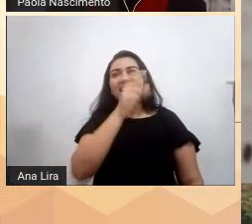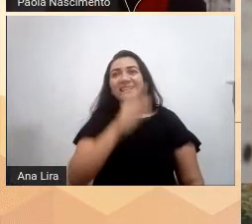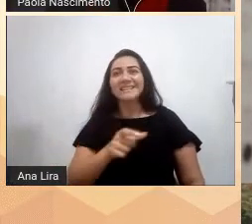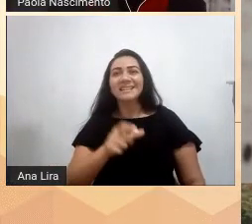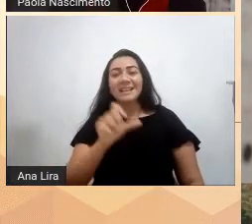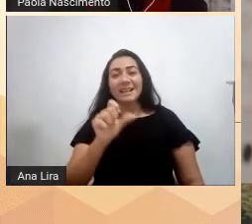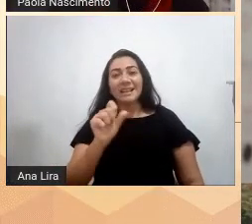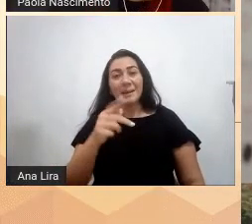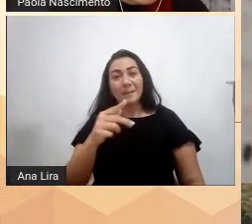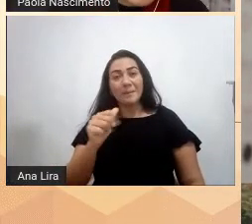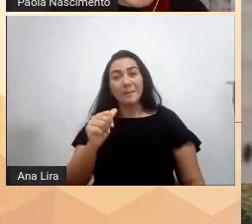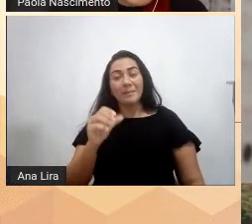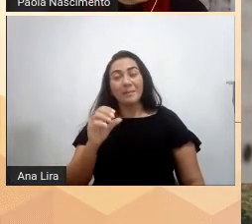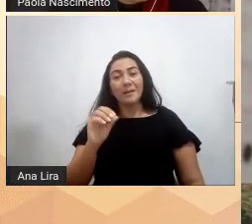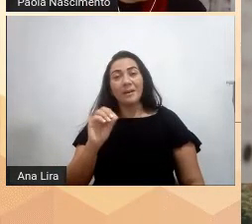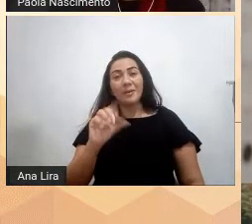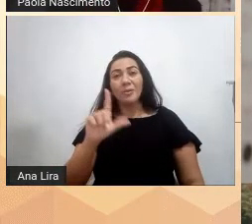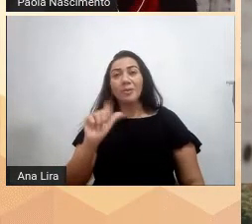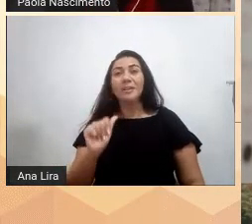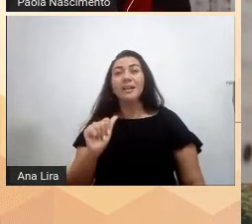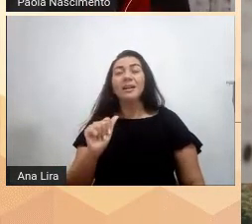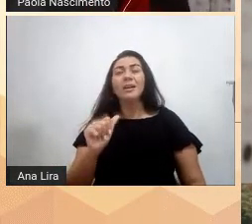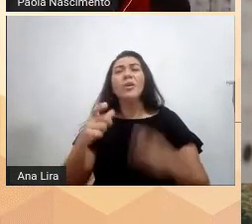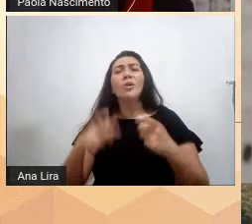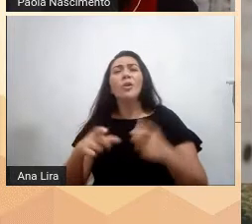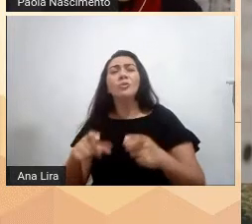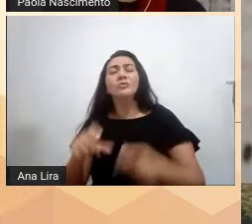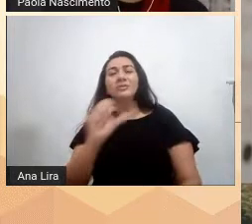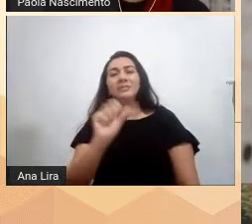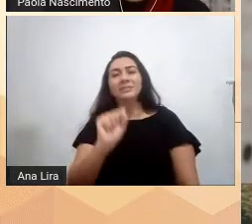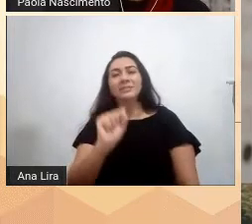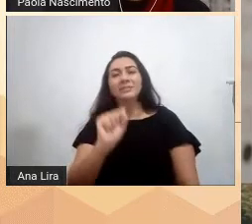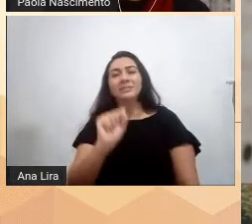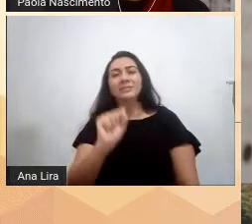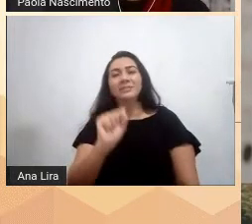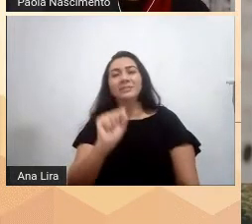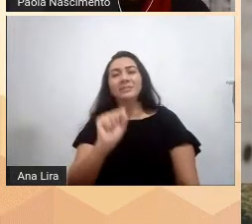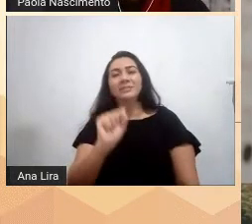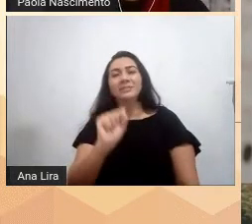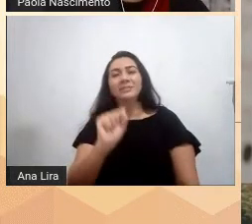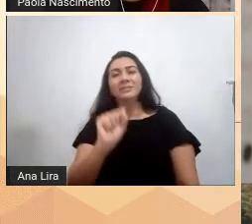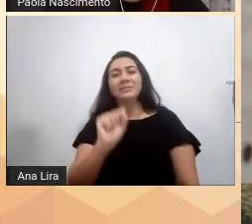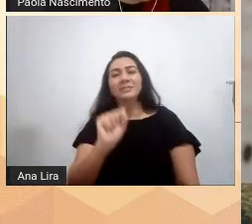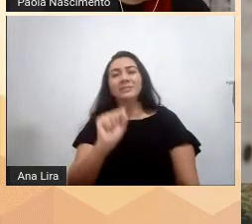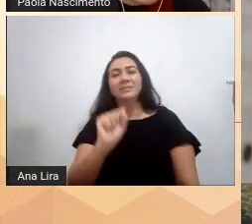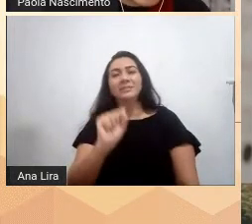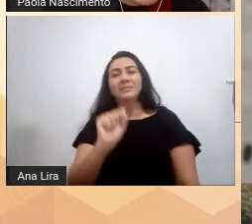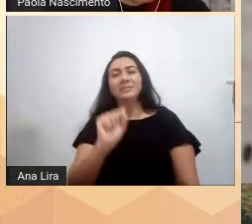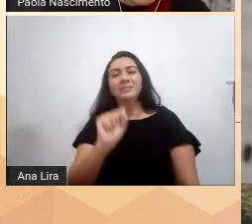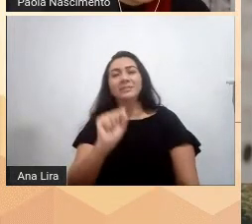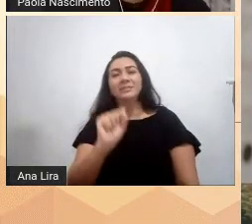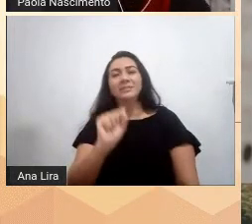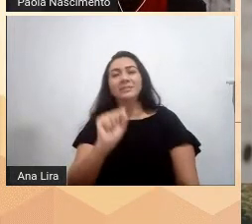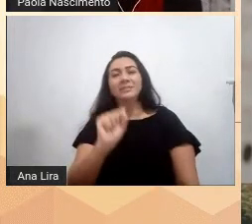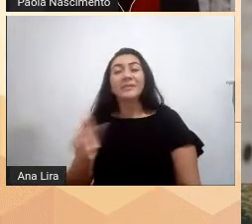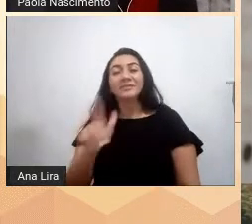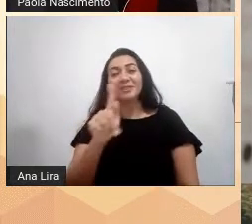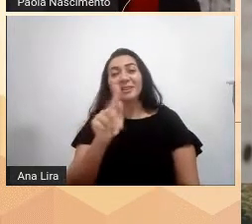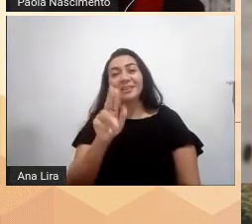para as terras amazonenses, né? Falando aí com a professora Guilhermina, e eu acredito que a Aninha